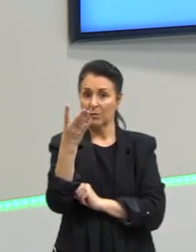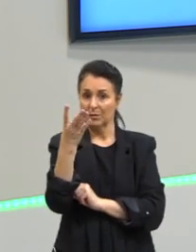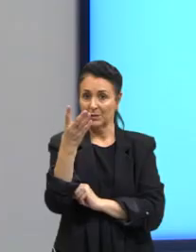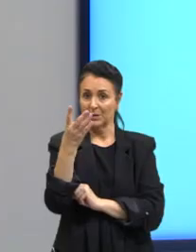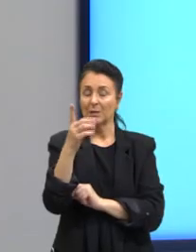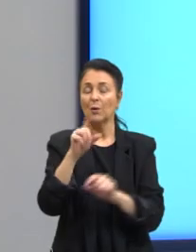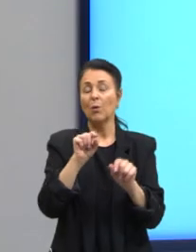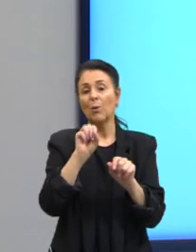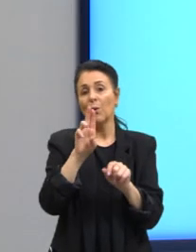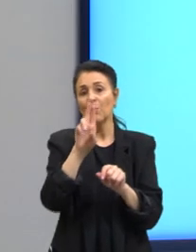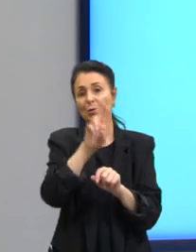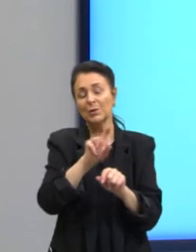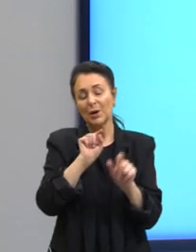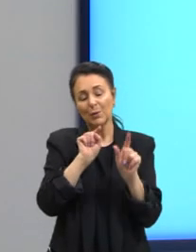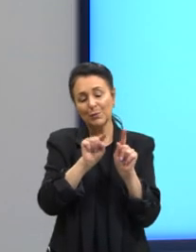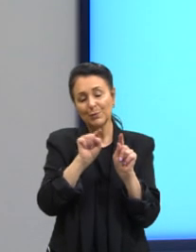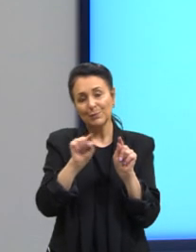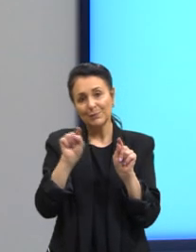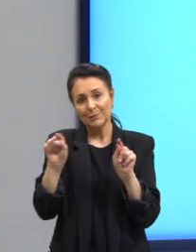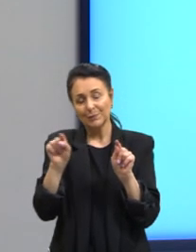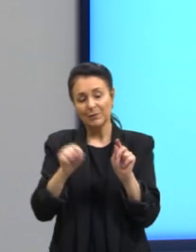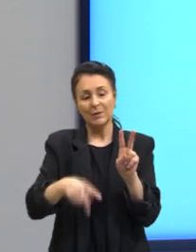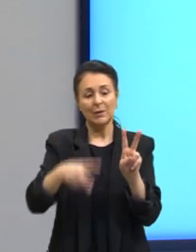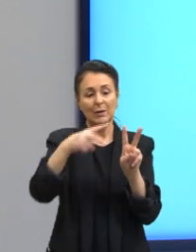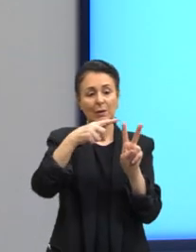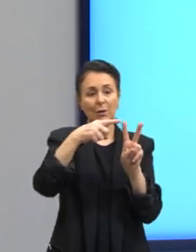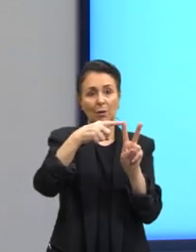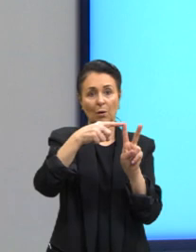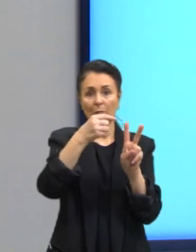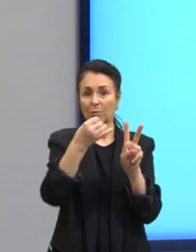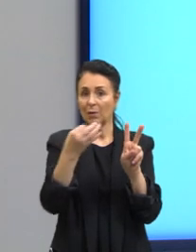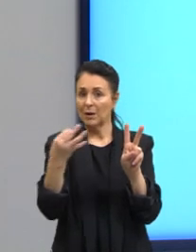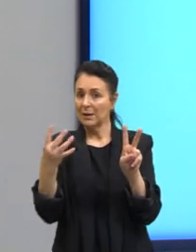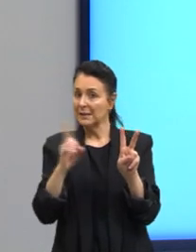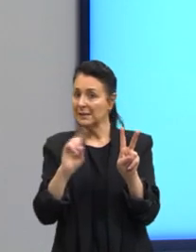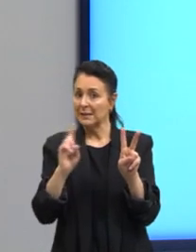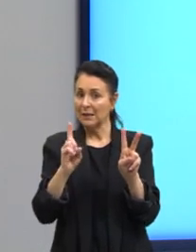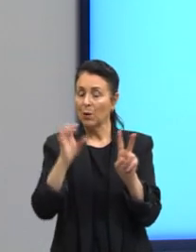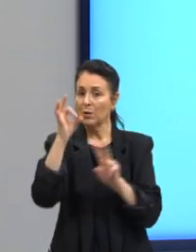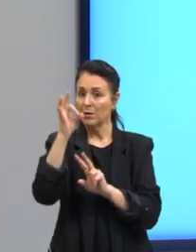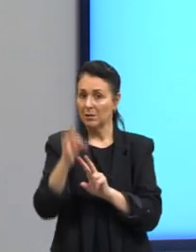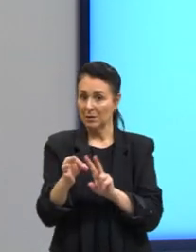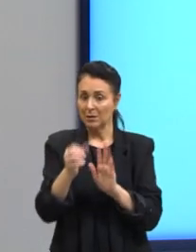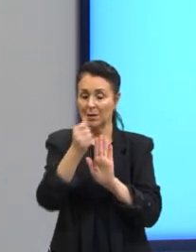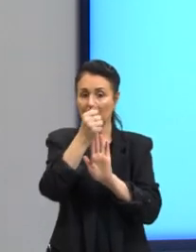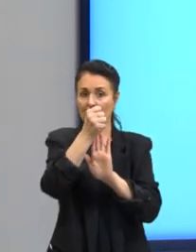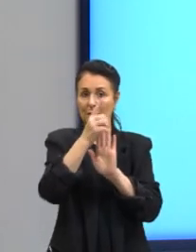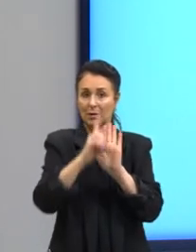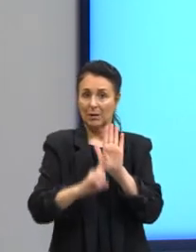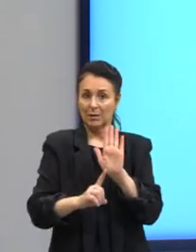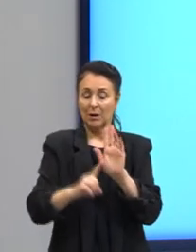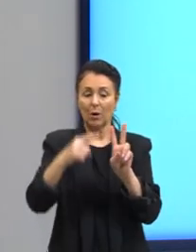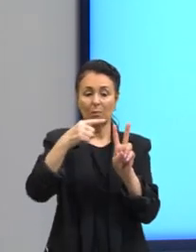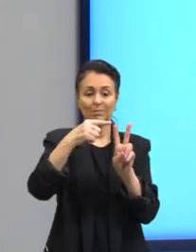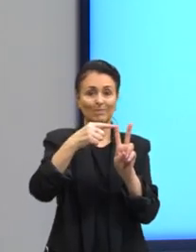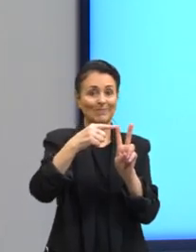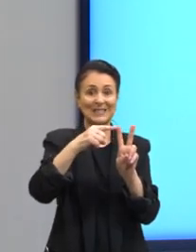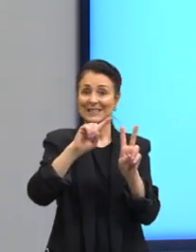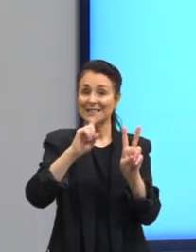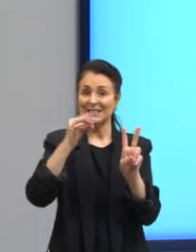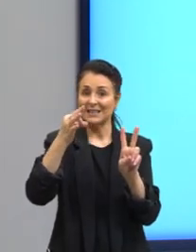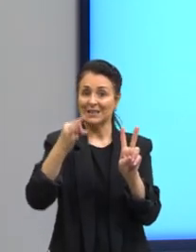a... Né Vamos lá então raízes não exatas vamos para algumas definições então o que que são raízes não exatas